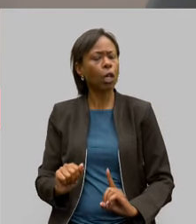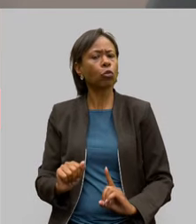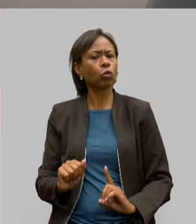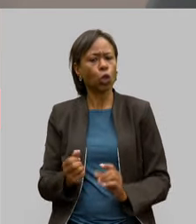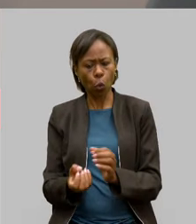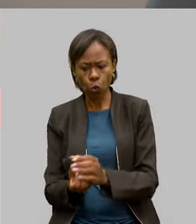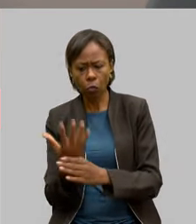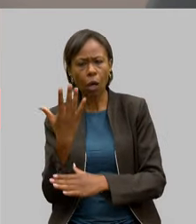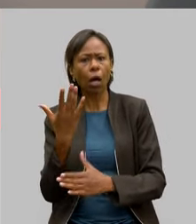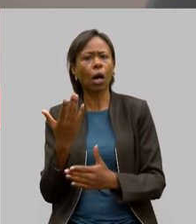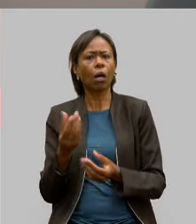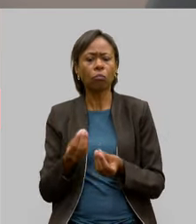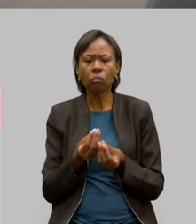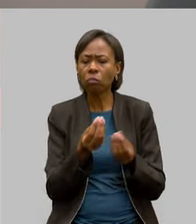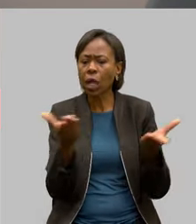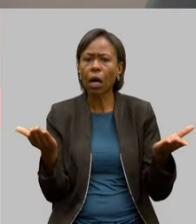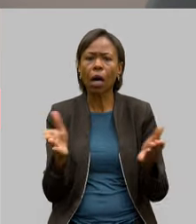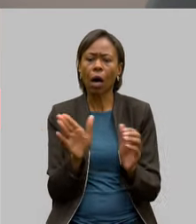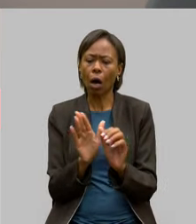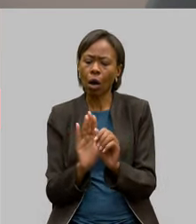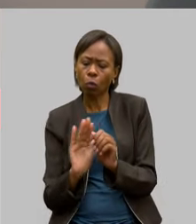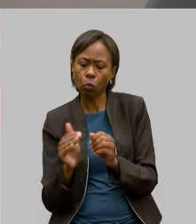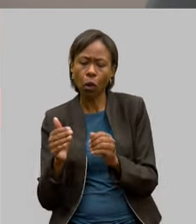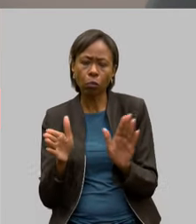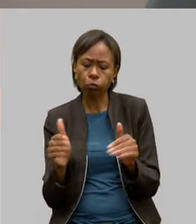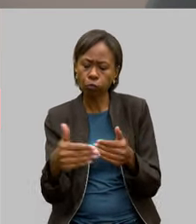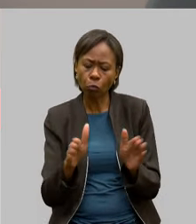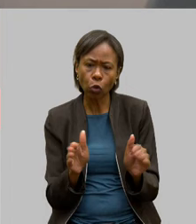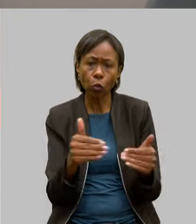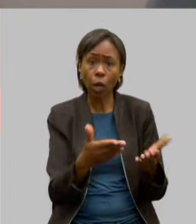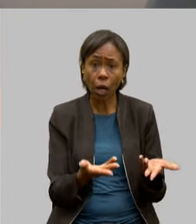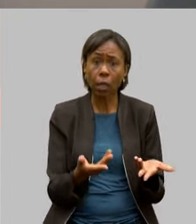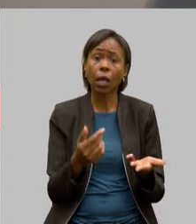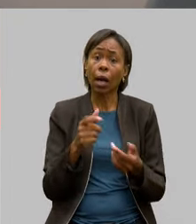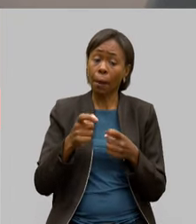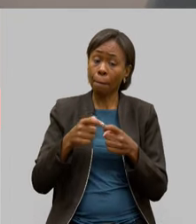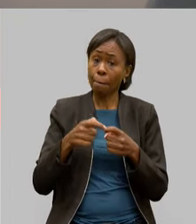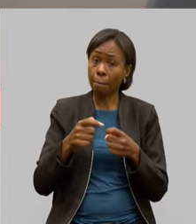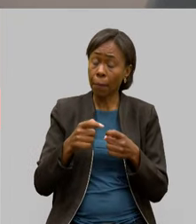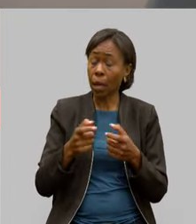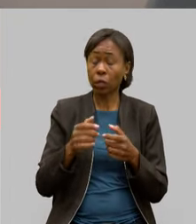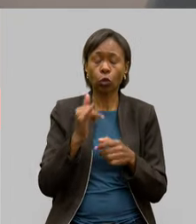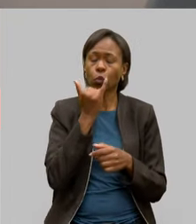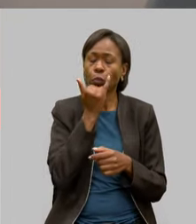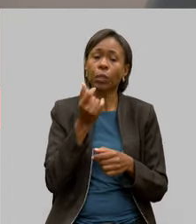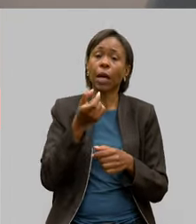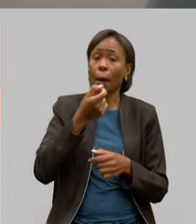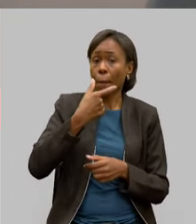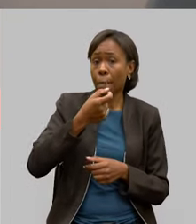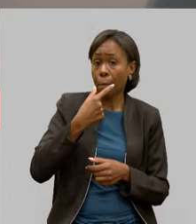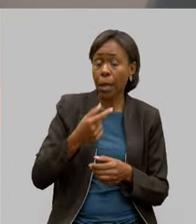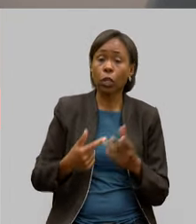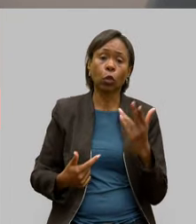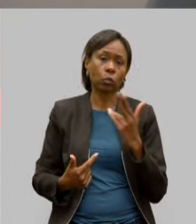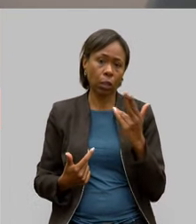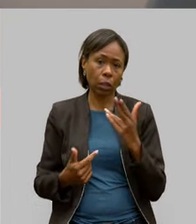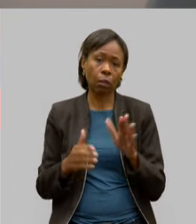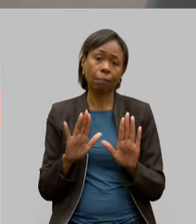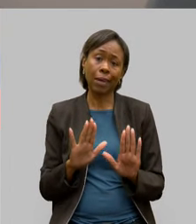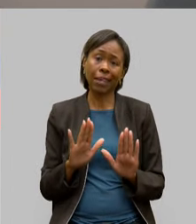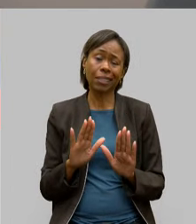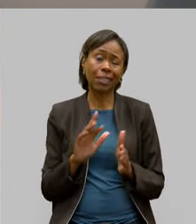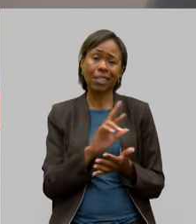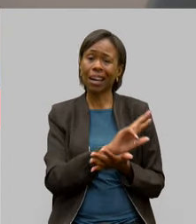fornecer medicamentos à base de cannabis mas diversas associações não têm essa essa autorização judicial ou um